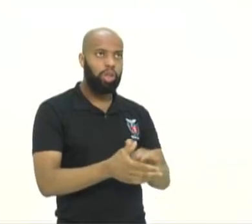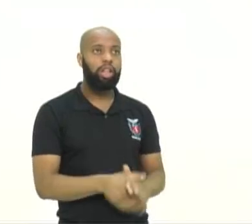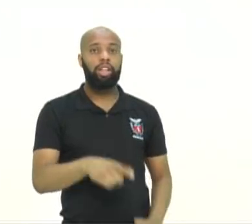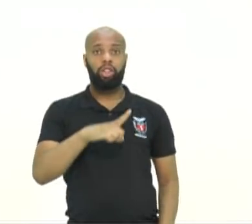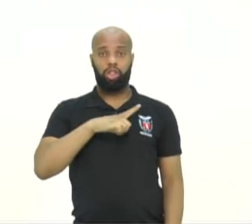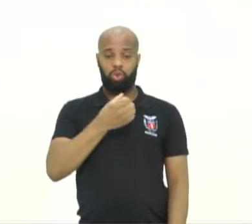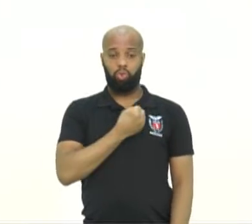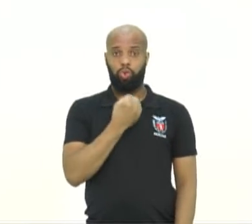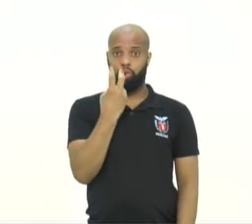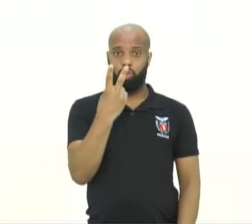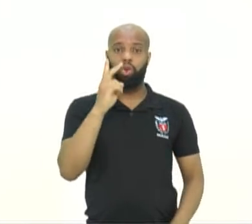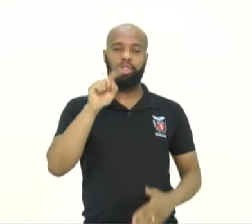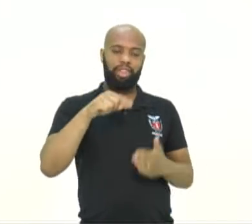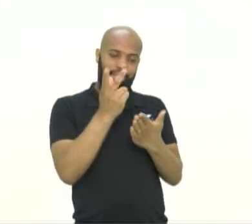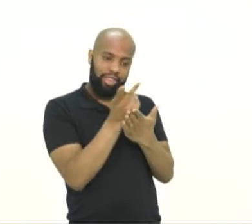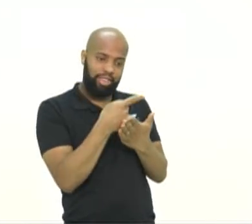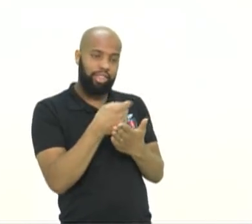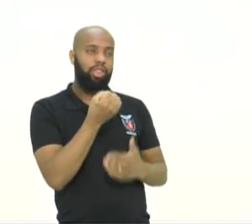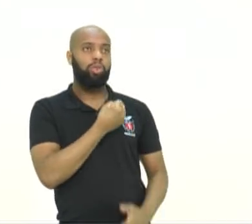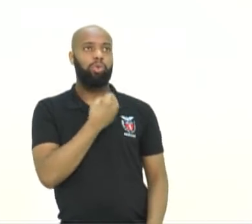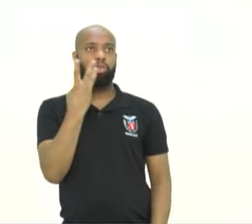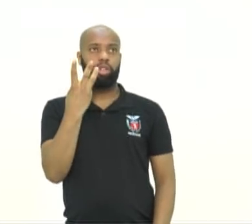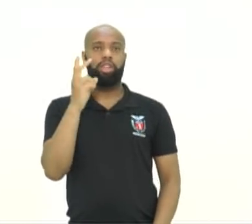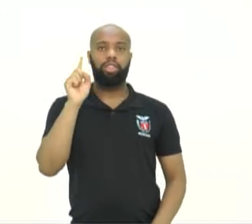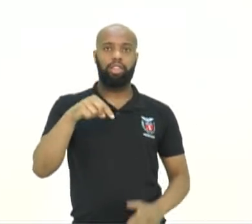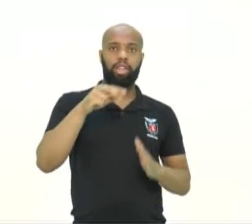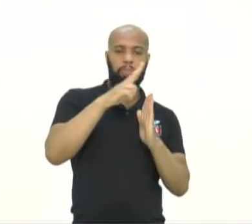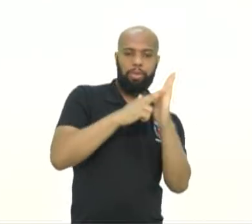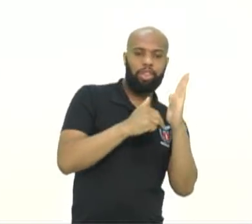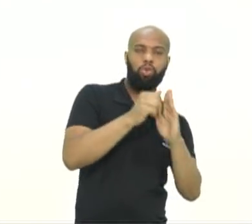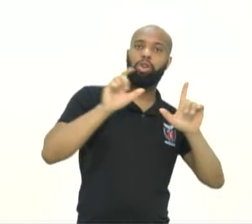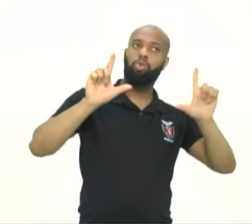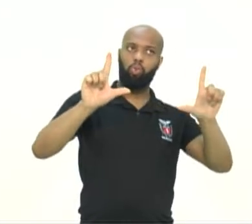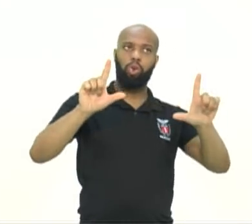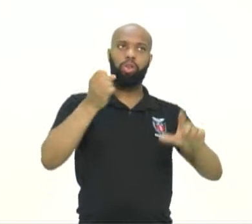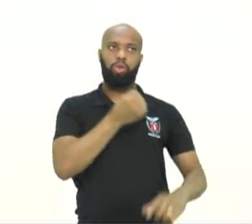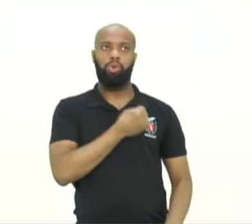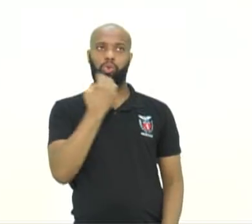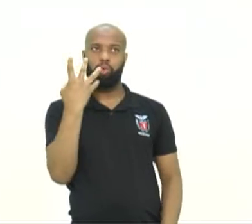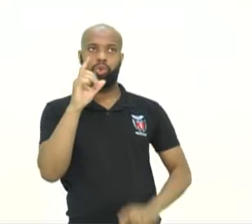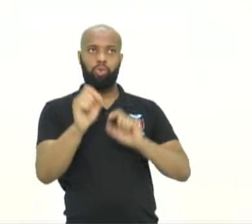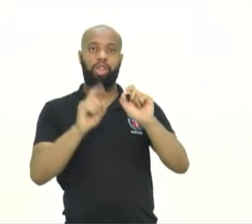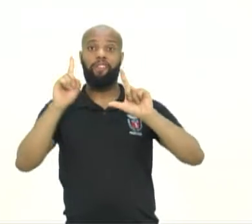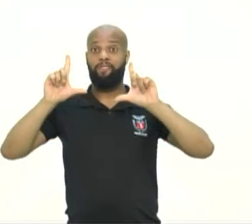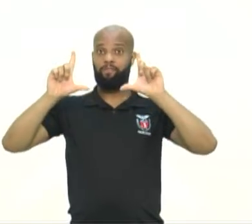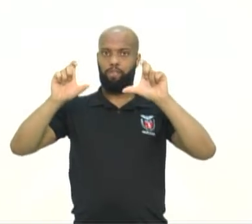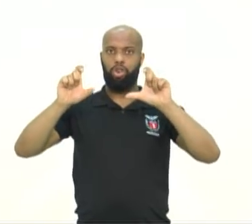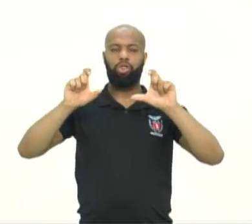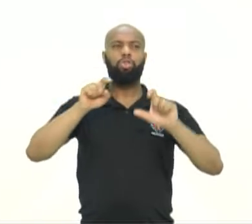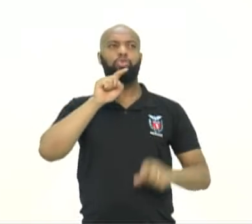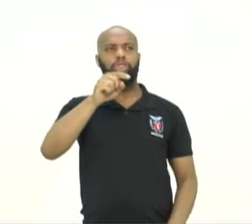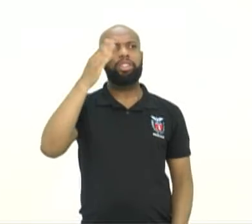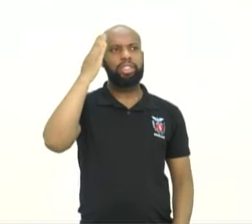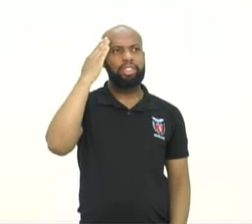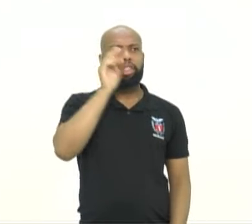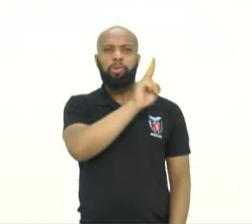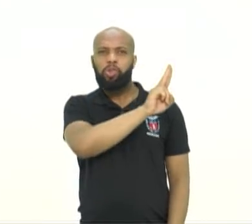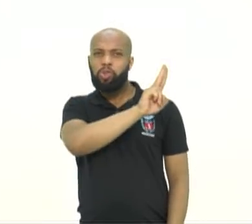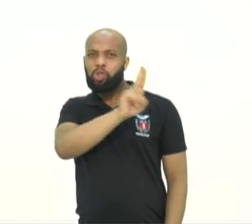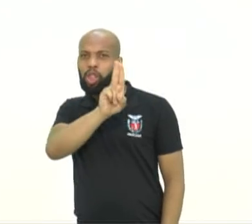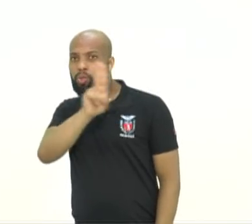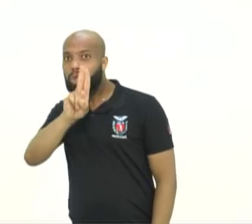2 eu tenho um desenho, na número 3 eu tenho um quadro, na número 4 eu tenho uma foto. Será que você sabe o